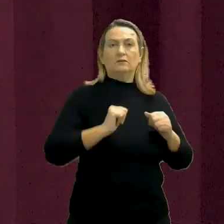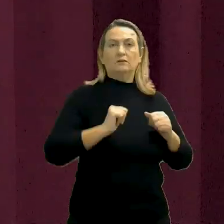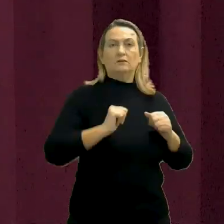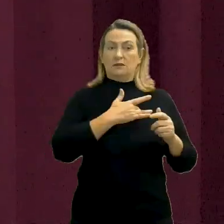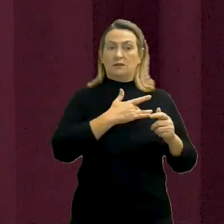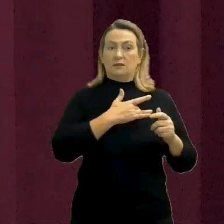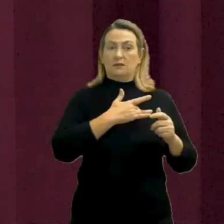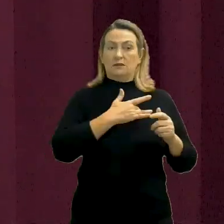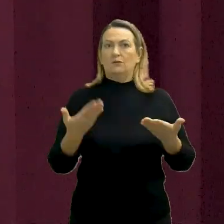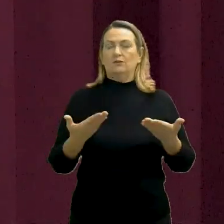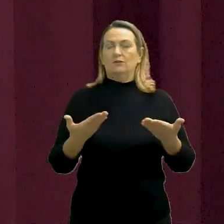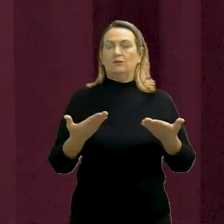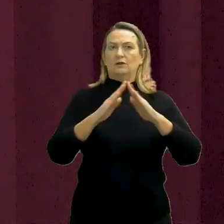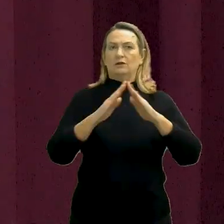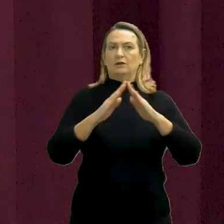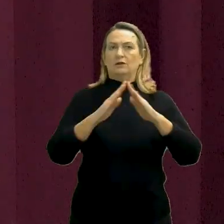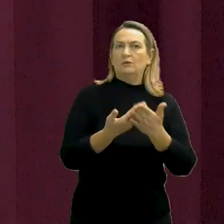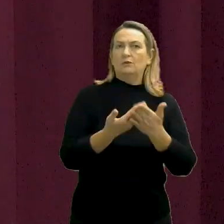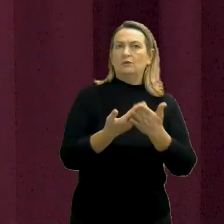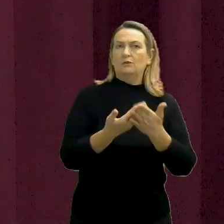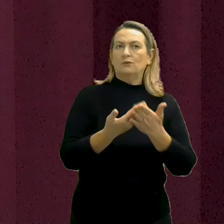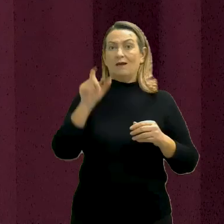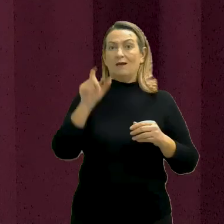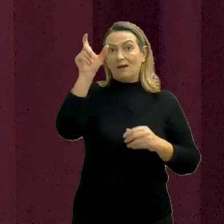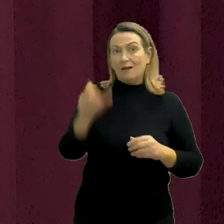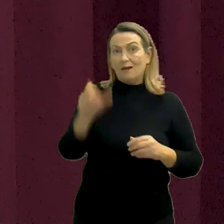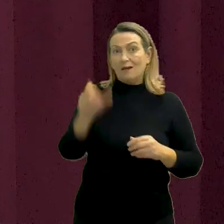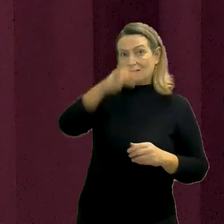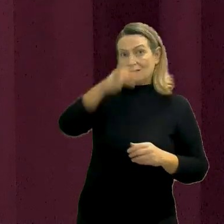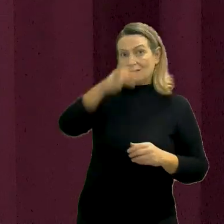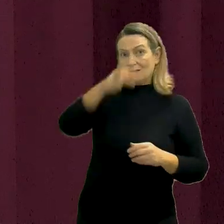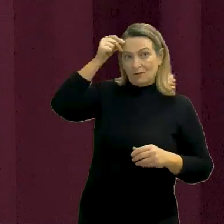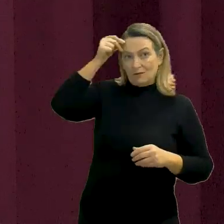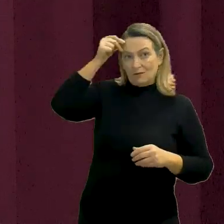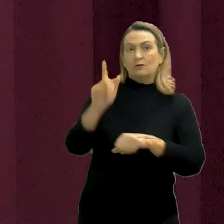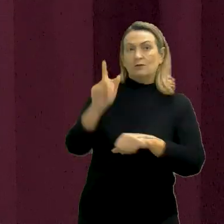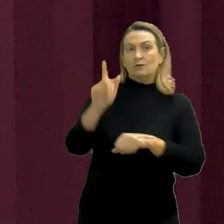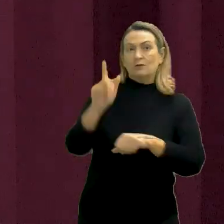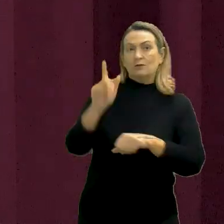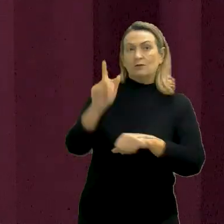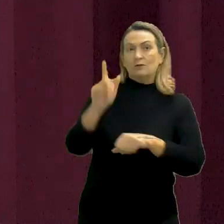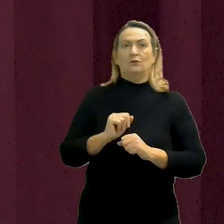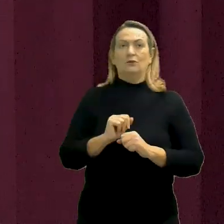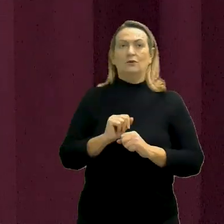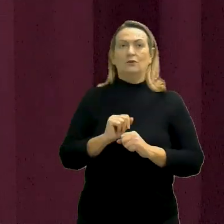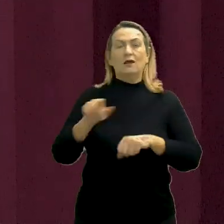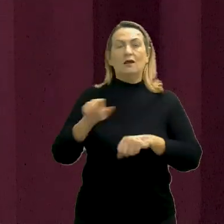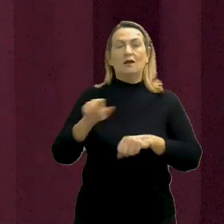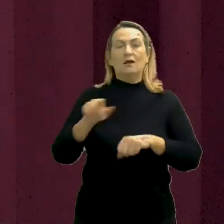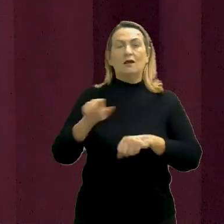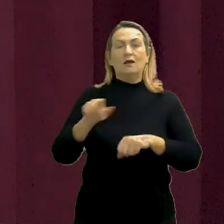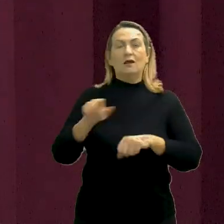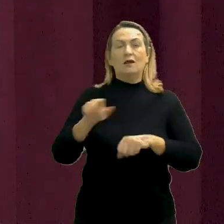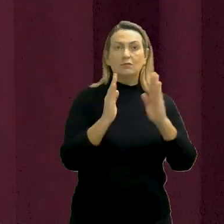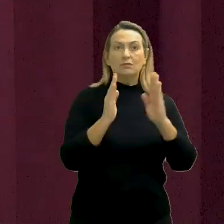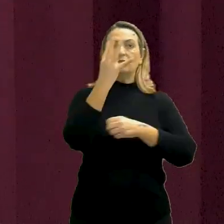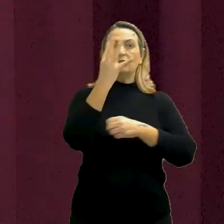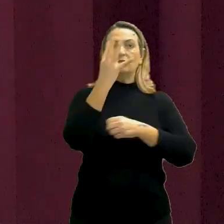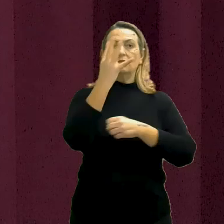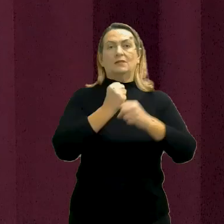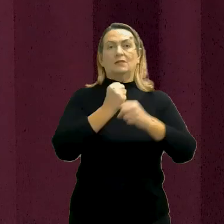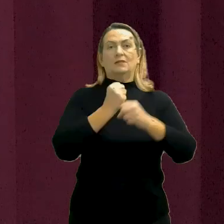esse gestor fará essa eh exercerá esse mandato e a população